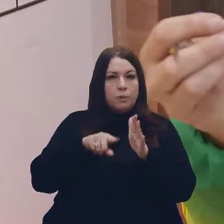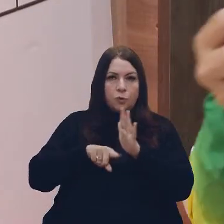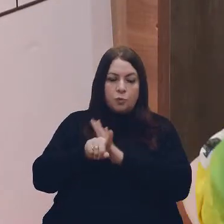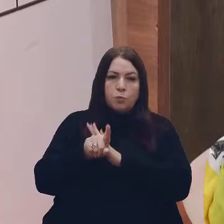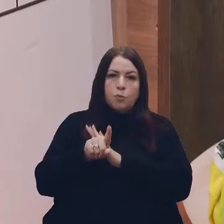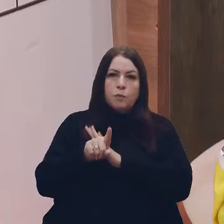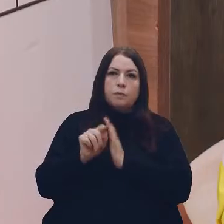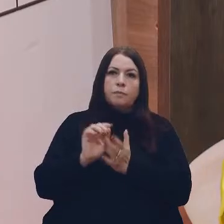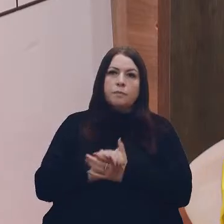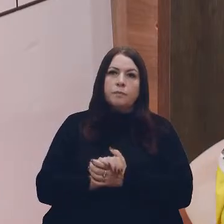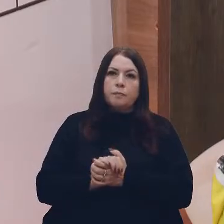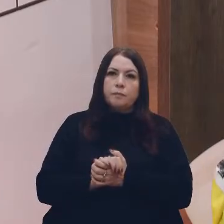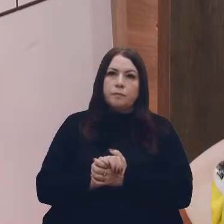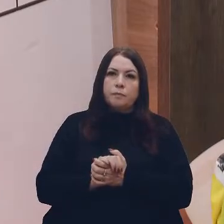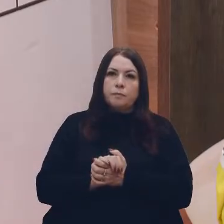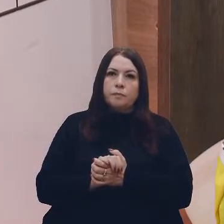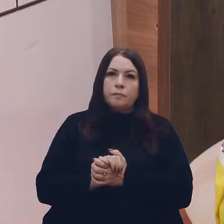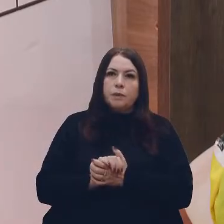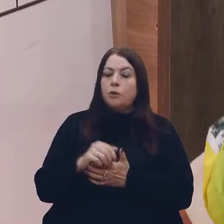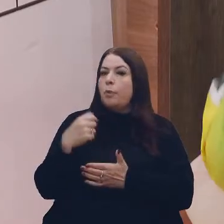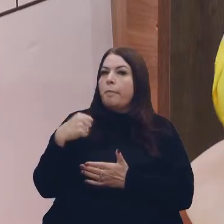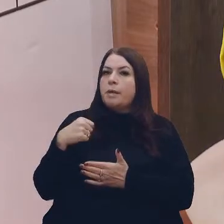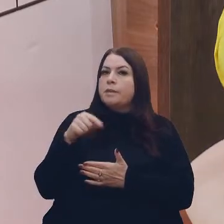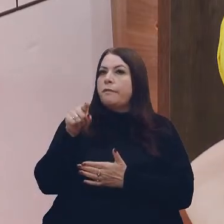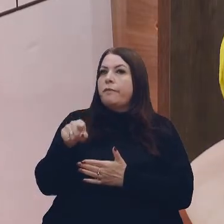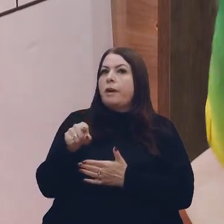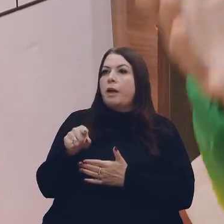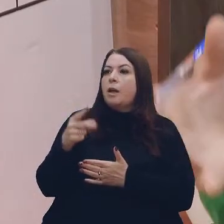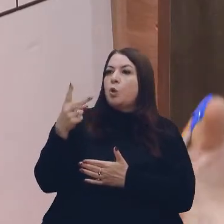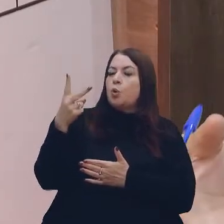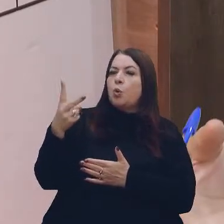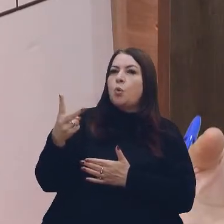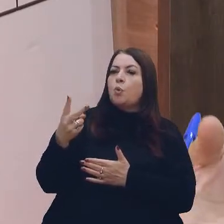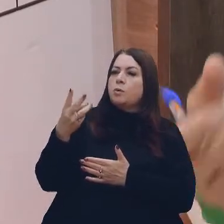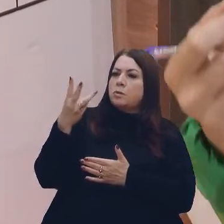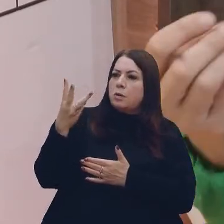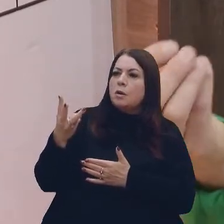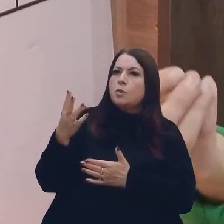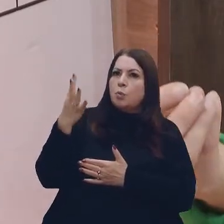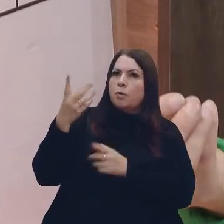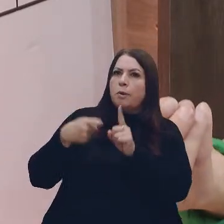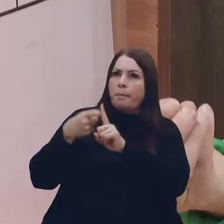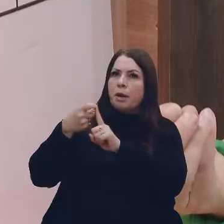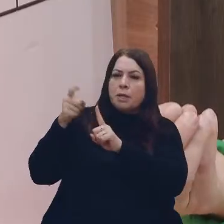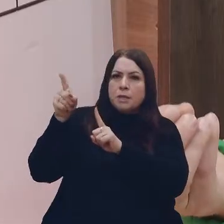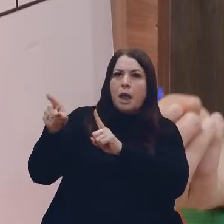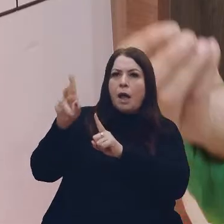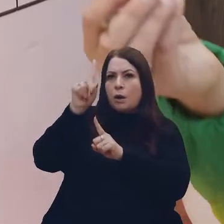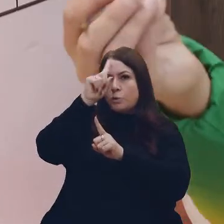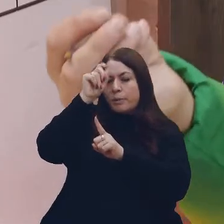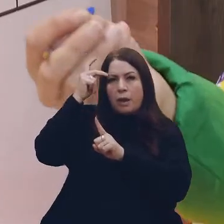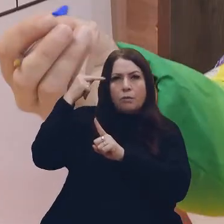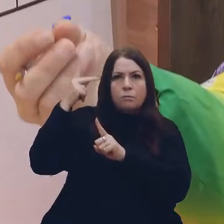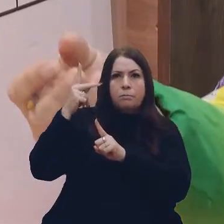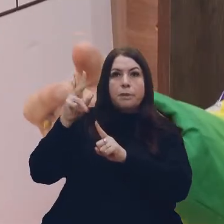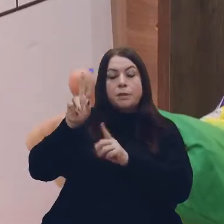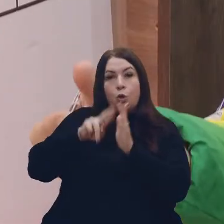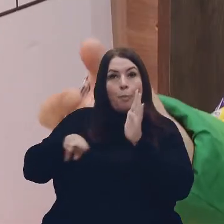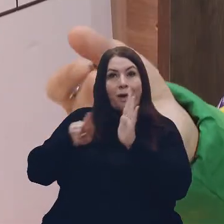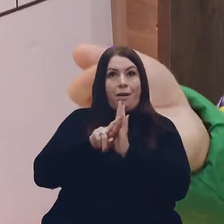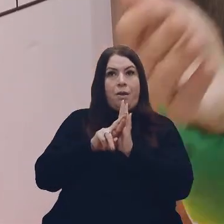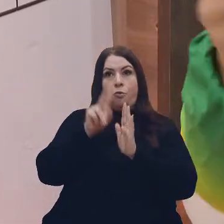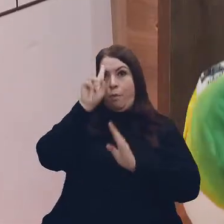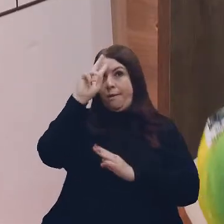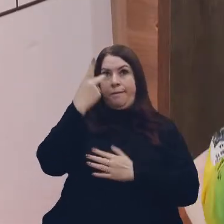pergunta é que assim, não precisa ficar lá 2, 3, 4 meses para se recuperar de uma crise. Por isso que o